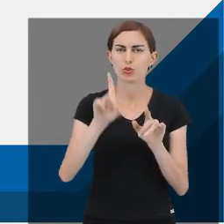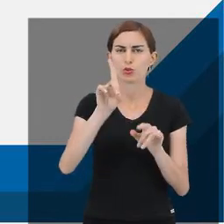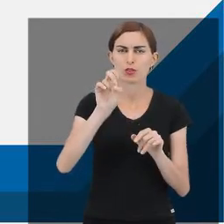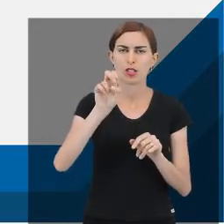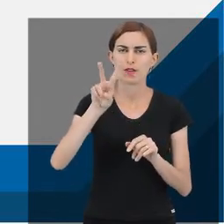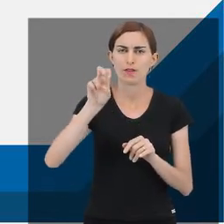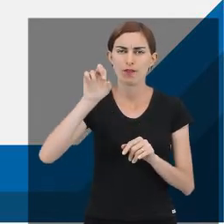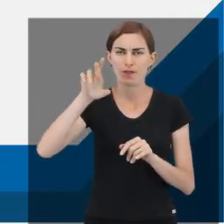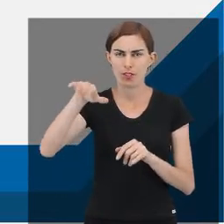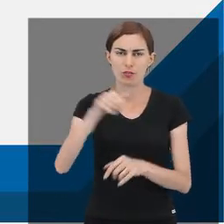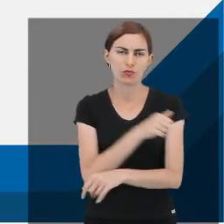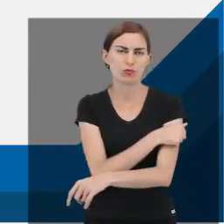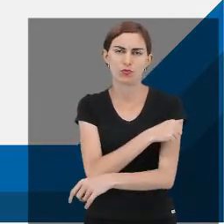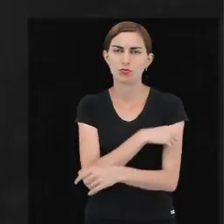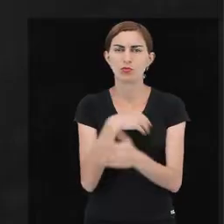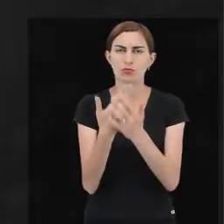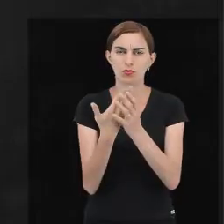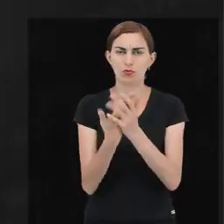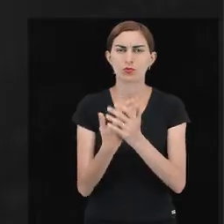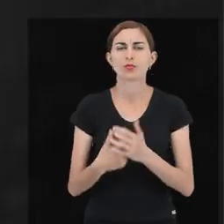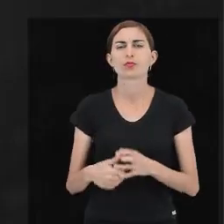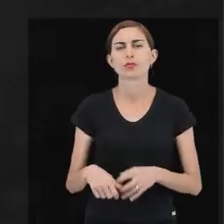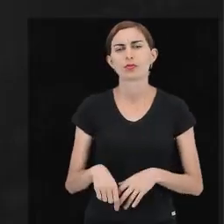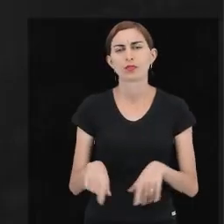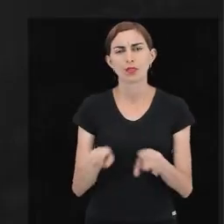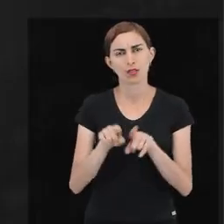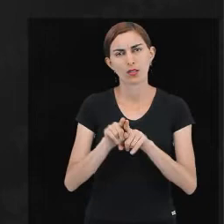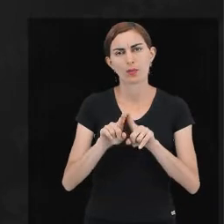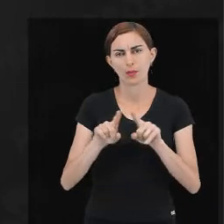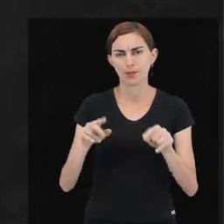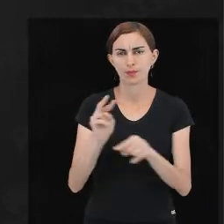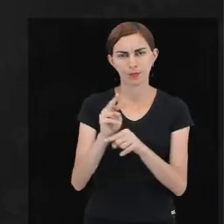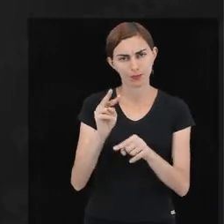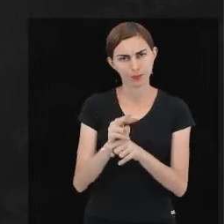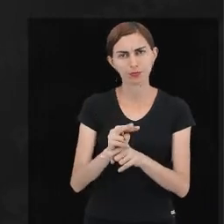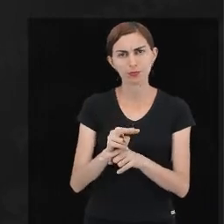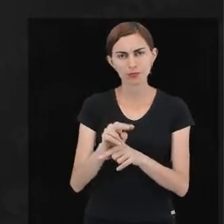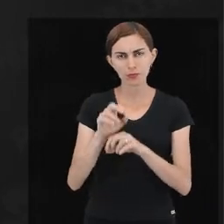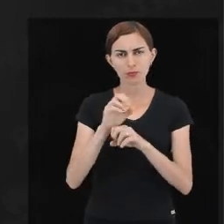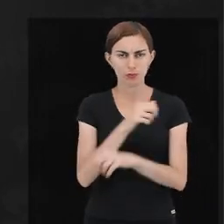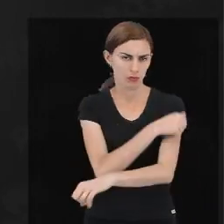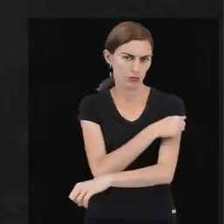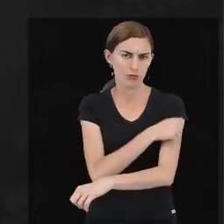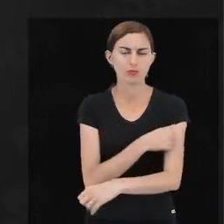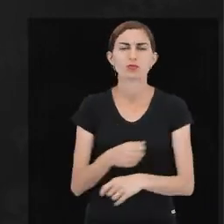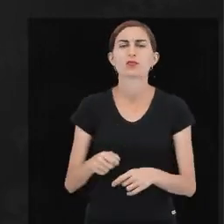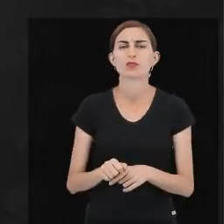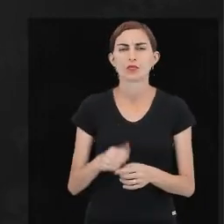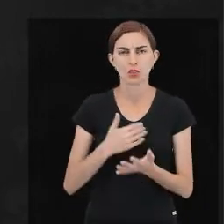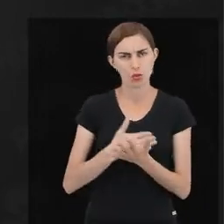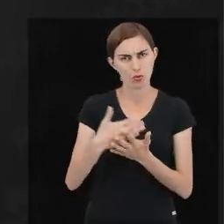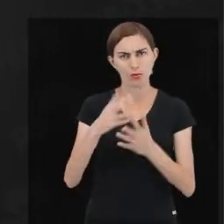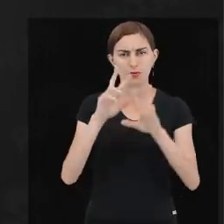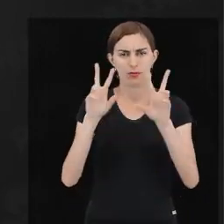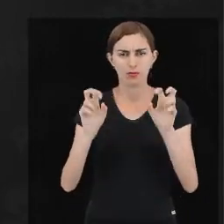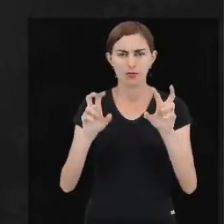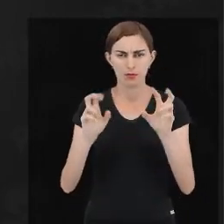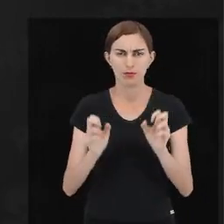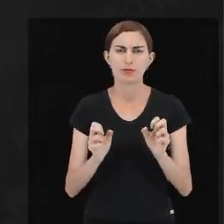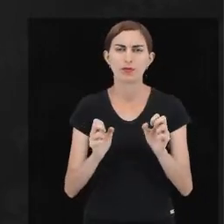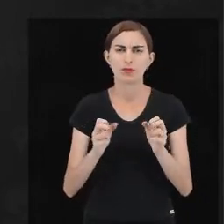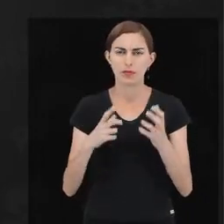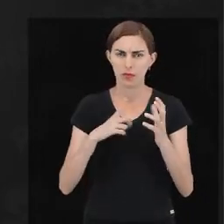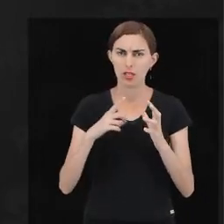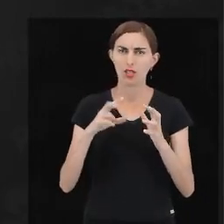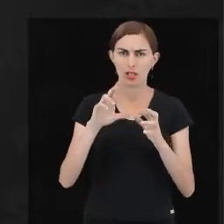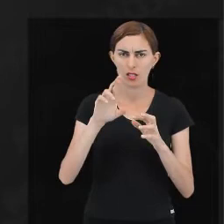estudante, neste caso específico. Com relação à rede de proteção ao estudante, eu gostaria de começar o tema abordando que